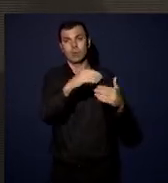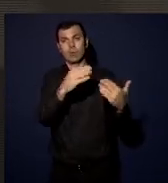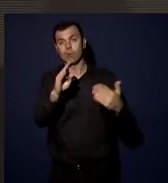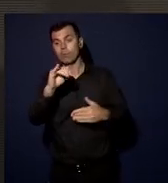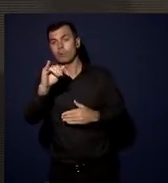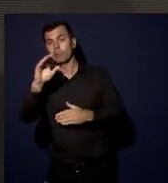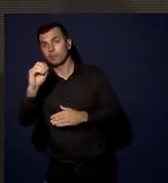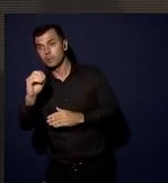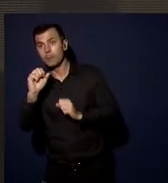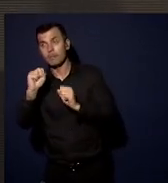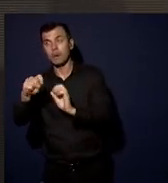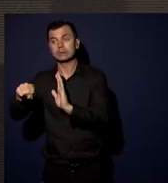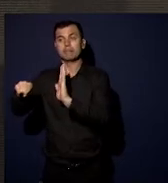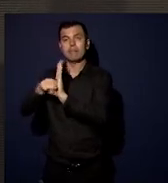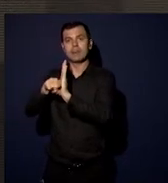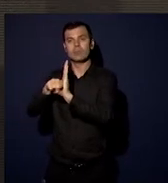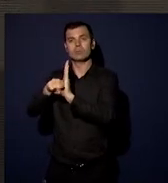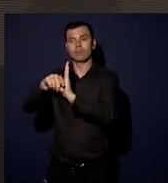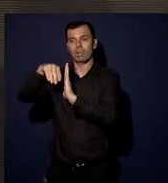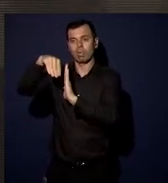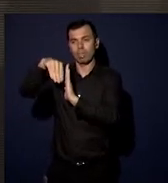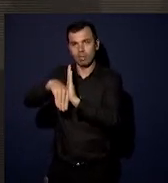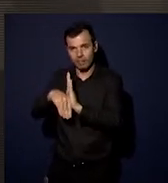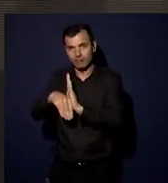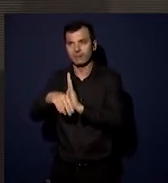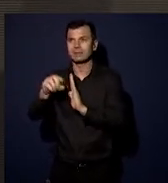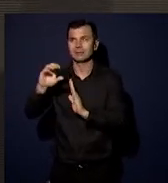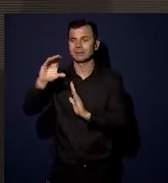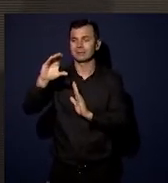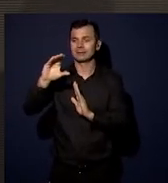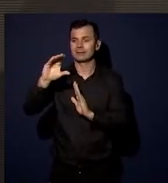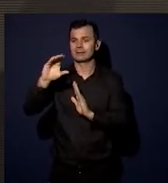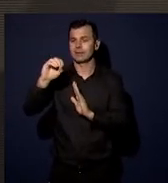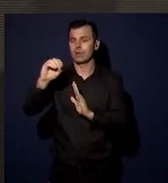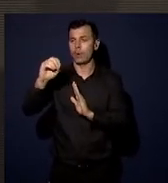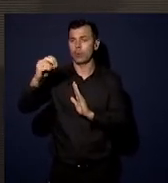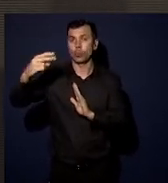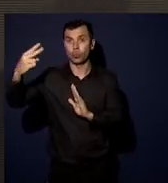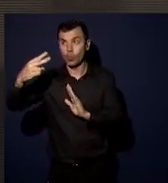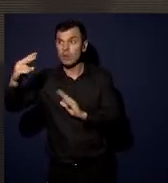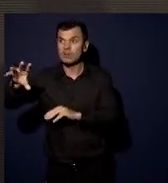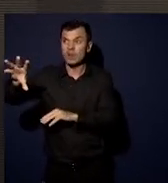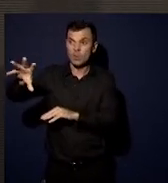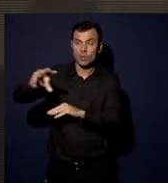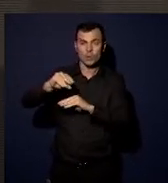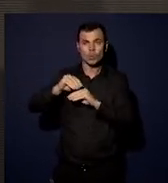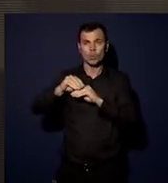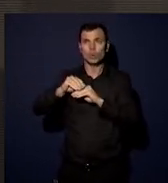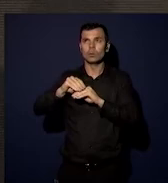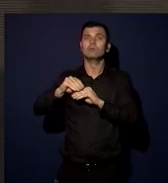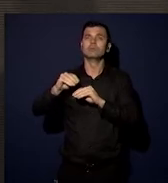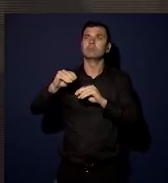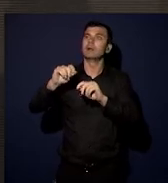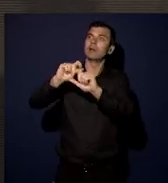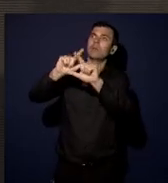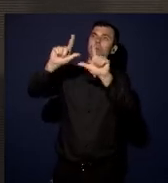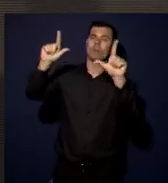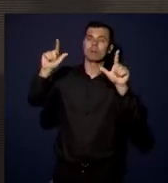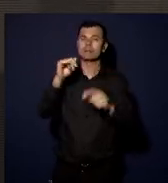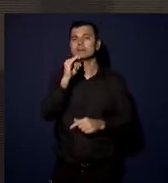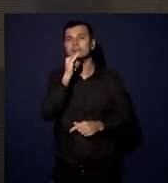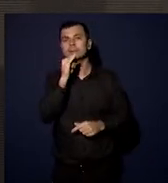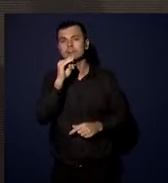porque ele parte de uma absorção de CO2 da atmosfera tá sendo limite se você você pega por exemplo o